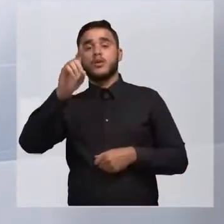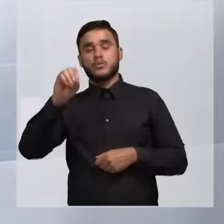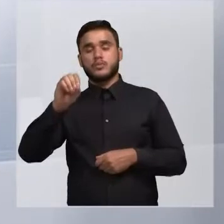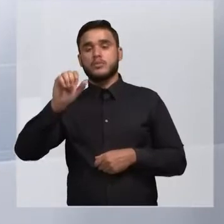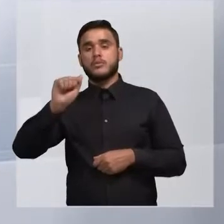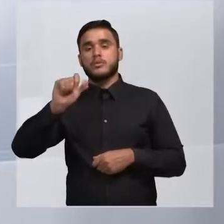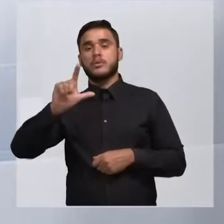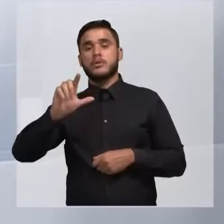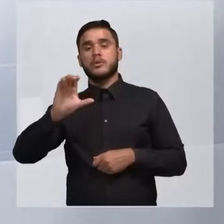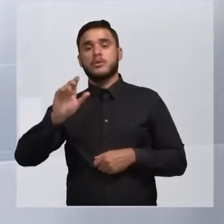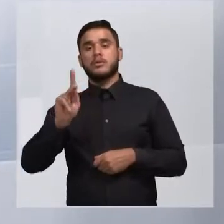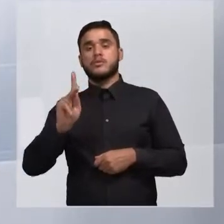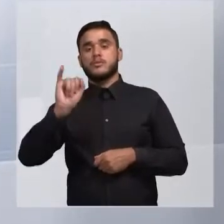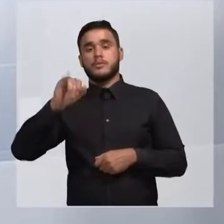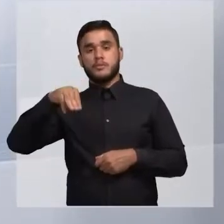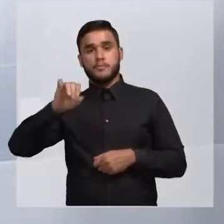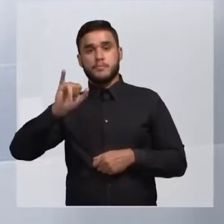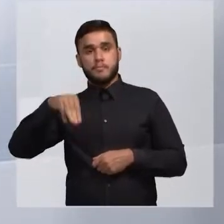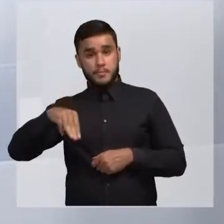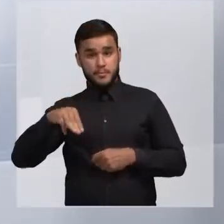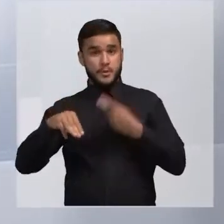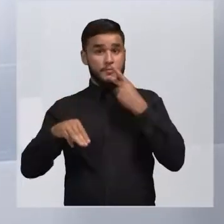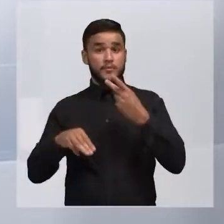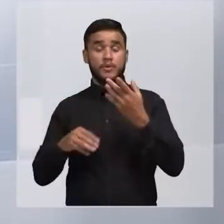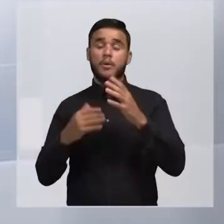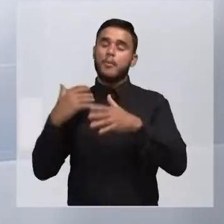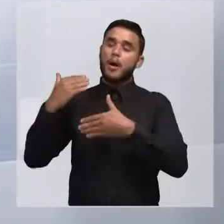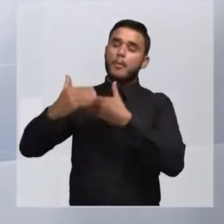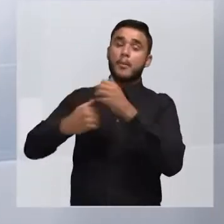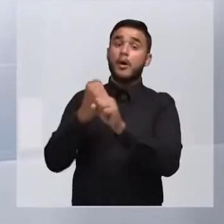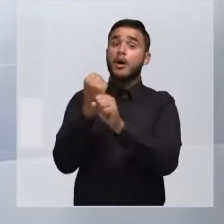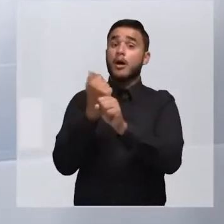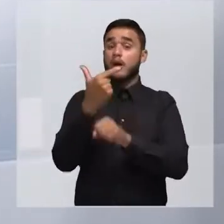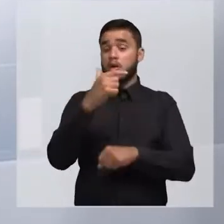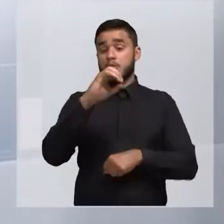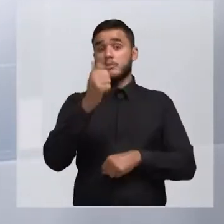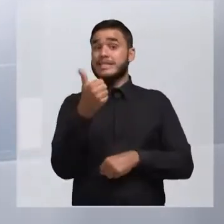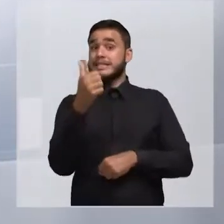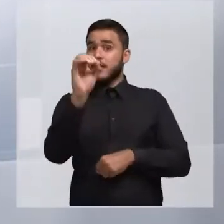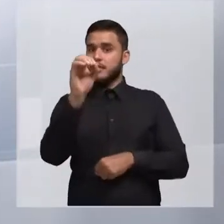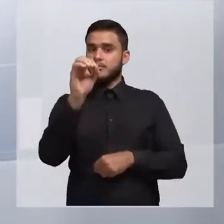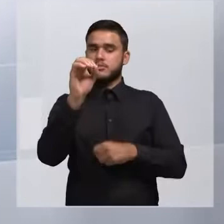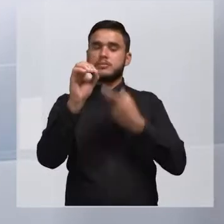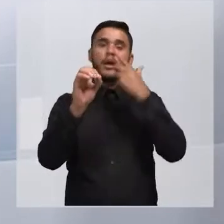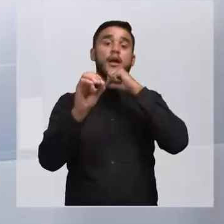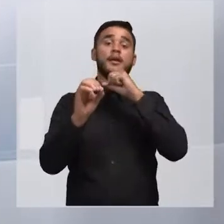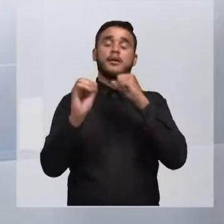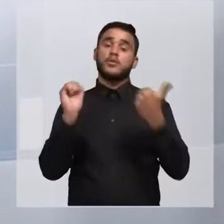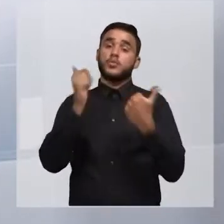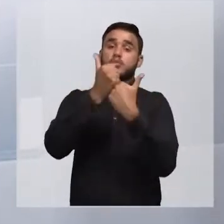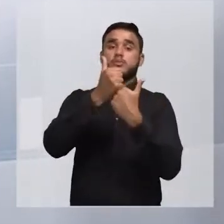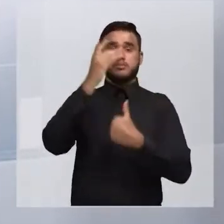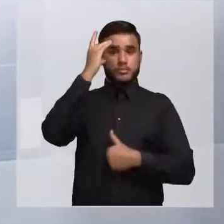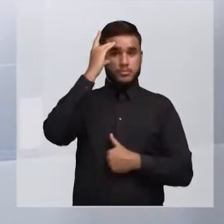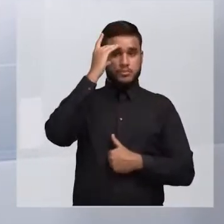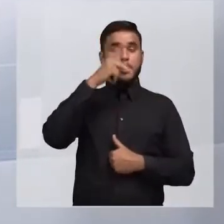também tem a repetição dessa mesma divisão política, na figura de Lula lançando Dilma Rousseff pelo Partido dos Trabalhadores e José